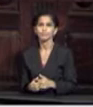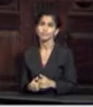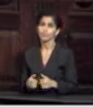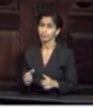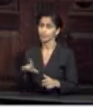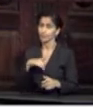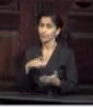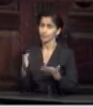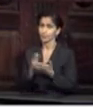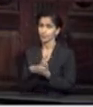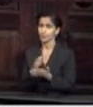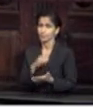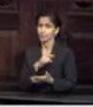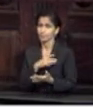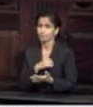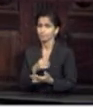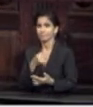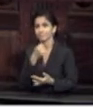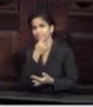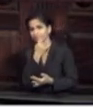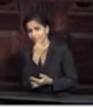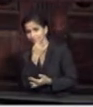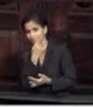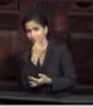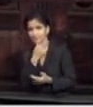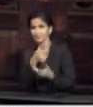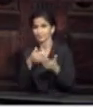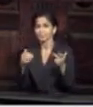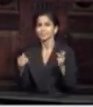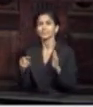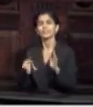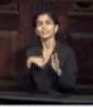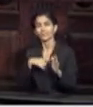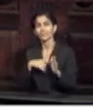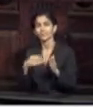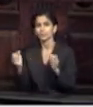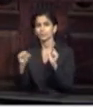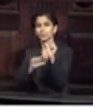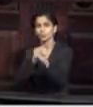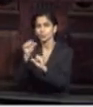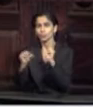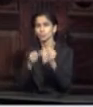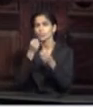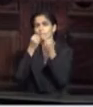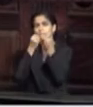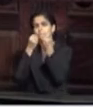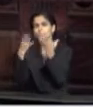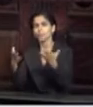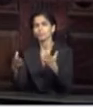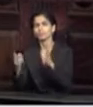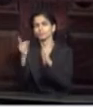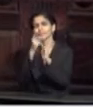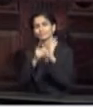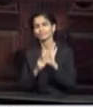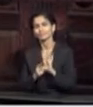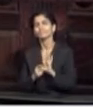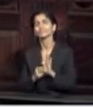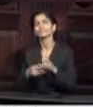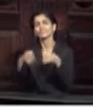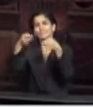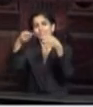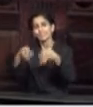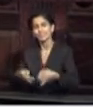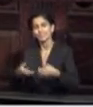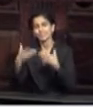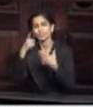pavor, que nos entristece, para falar de poesia, para falar daquilo que é bom, daquilo que deve ser assegurado,